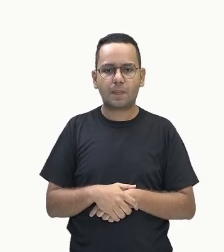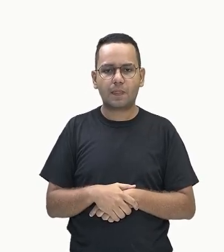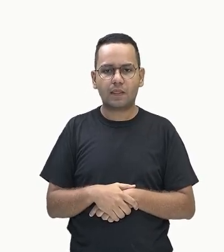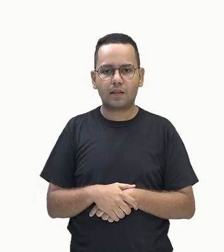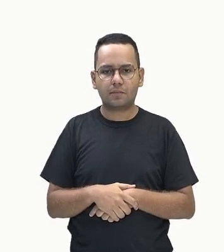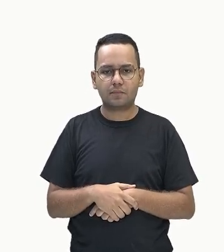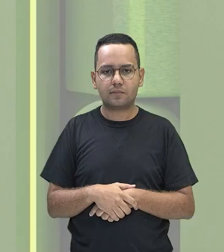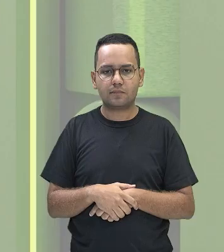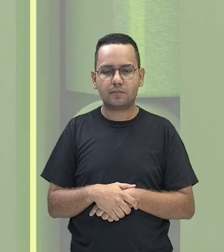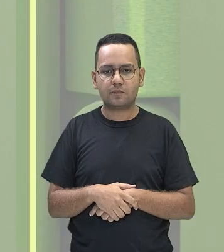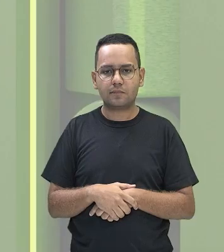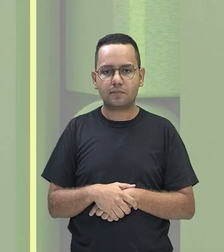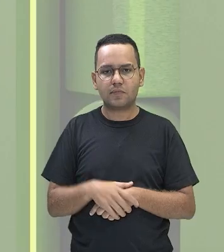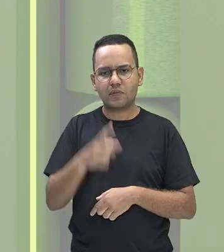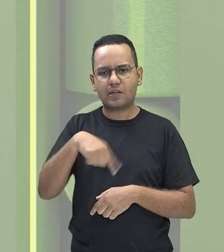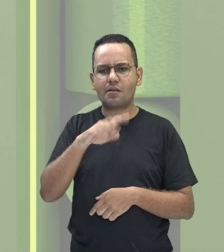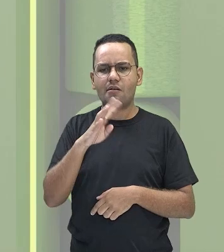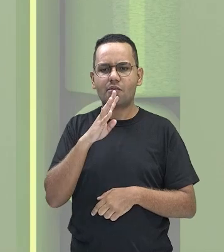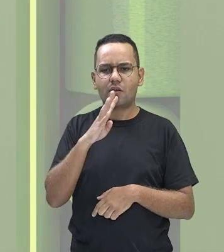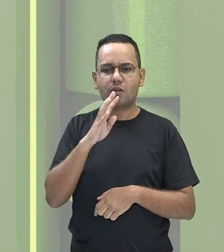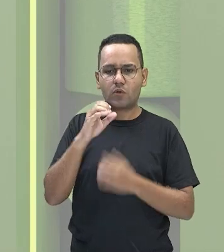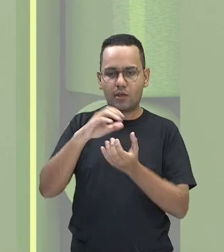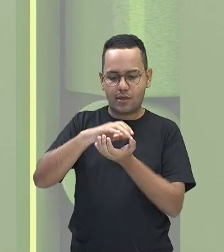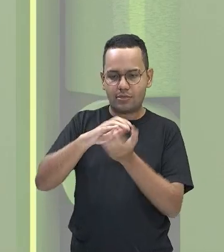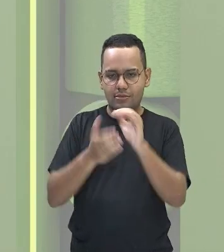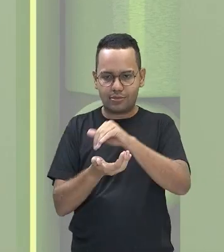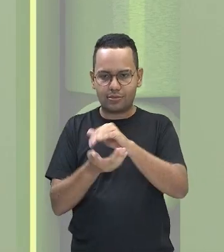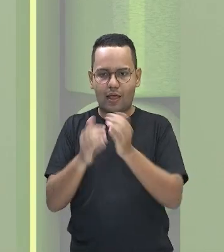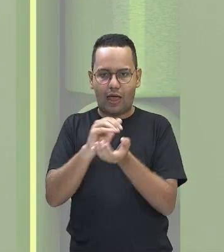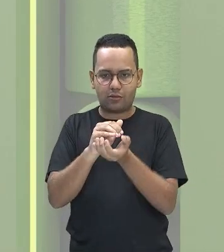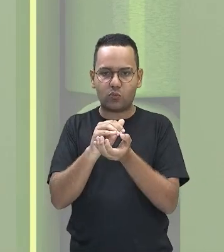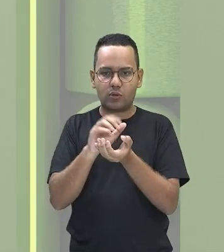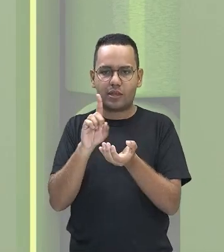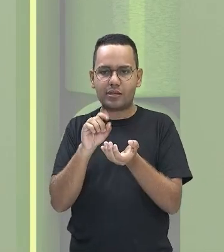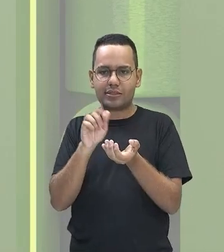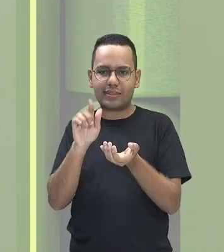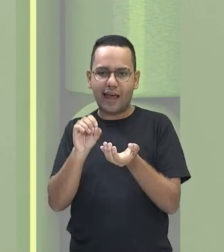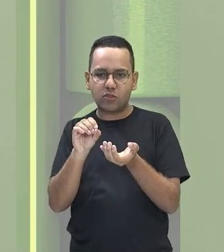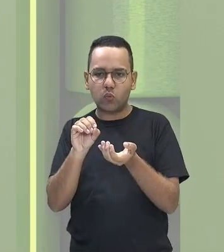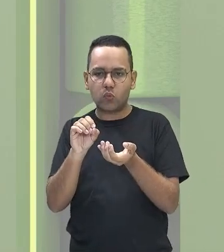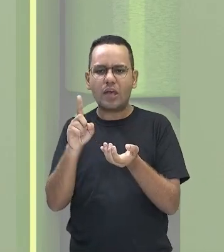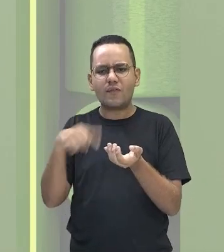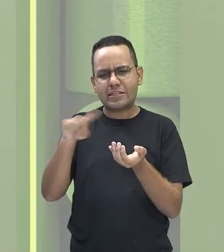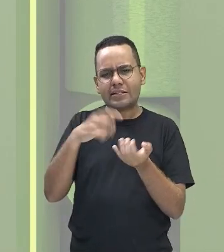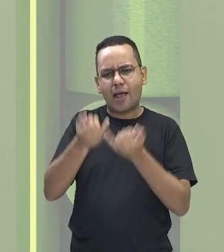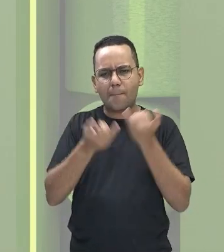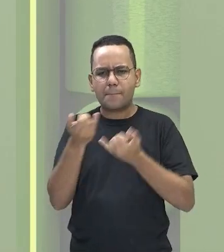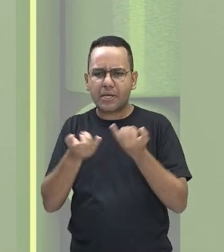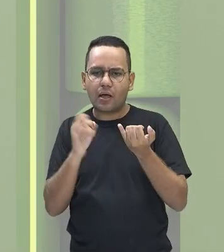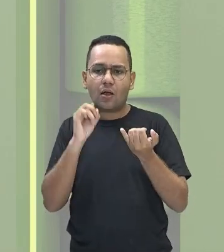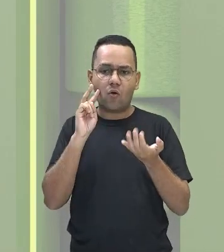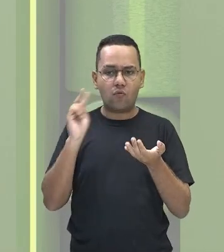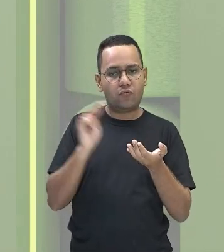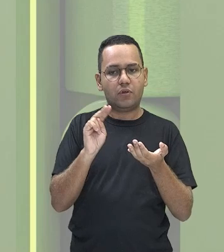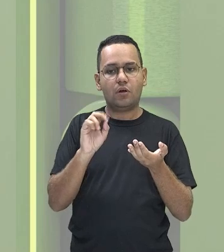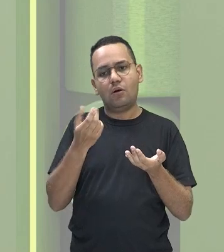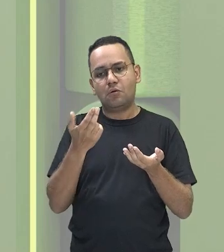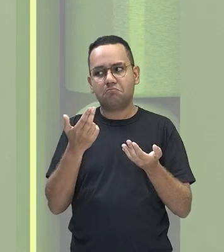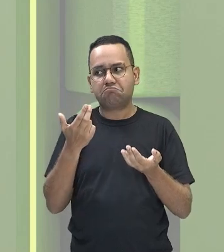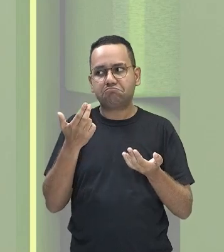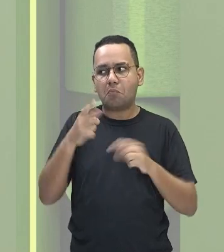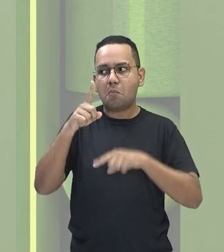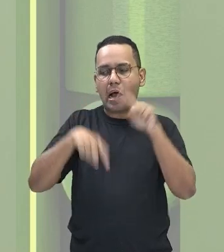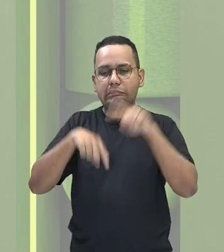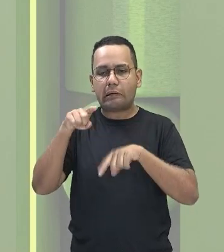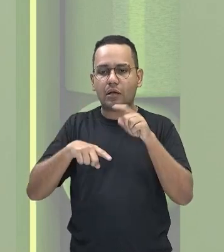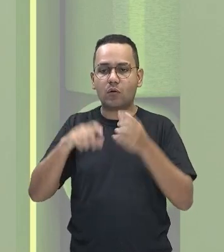é um dado, né? Praticamente todo mundo já brincou com um dado, já viu um dado, ou então uma coisa quadrada, né? E aí